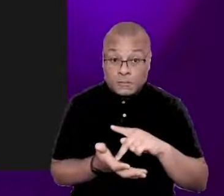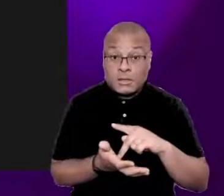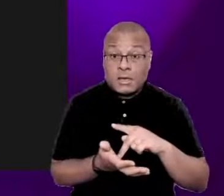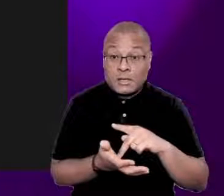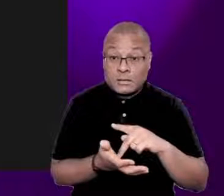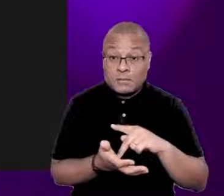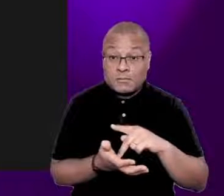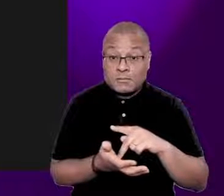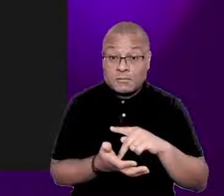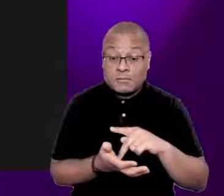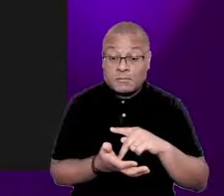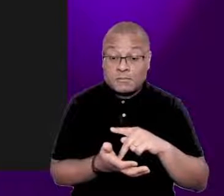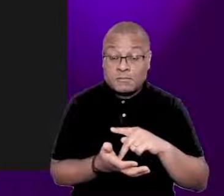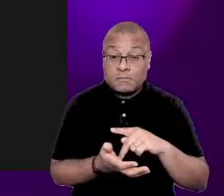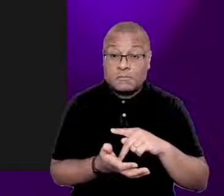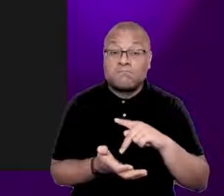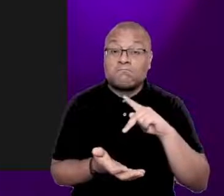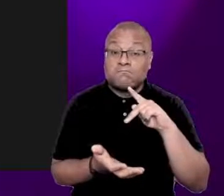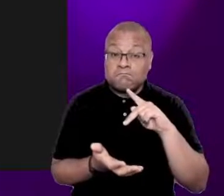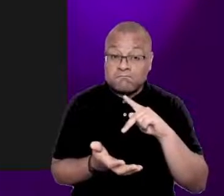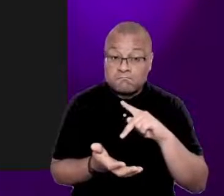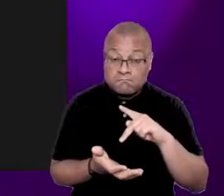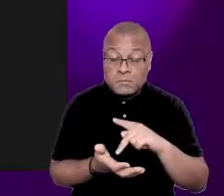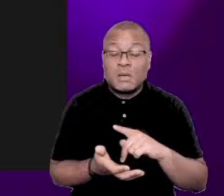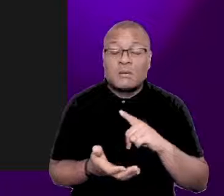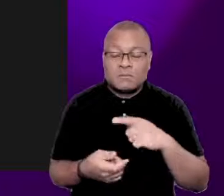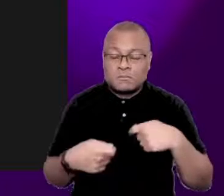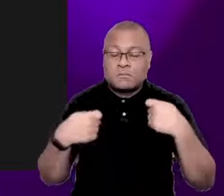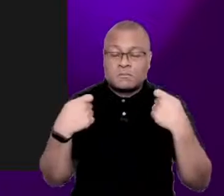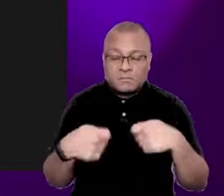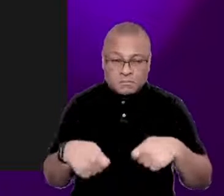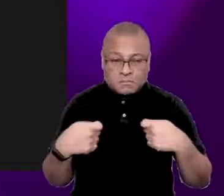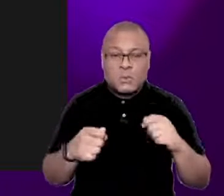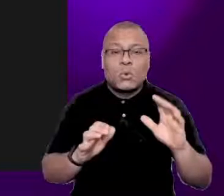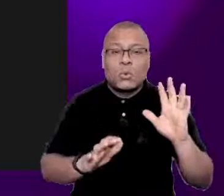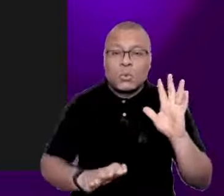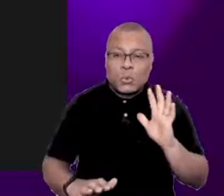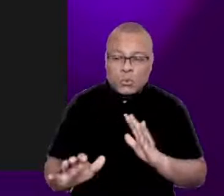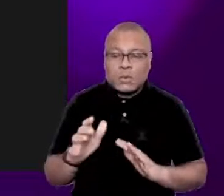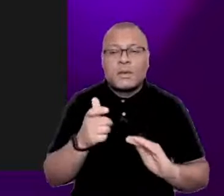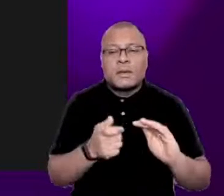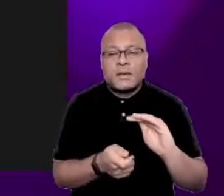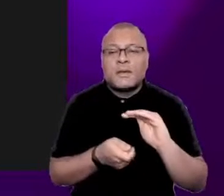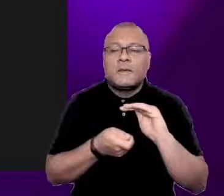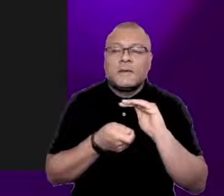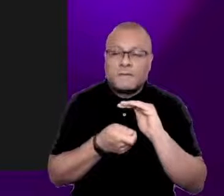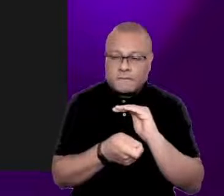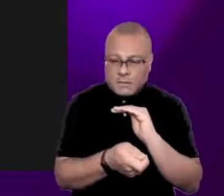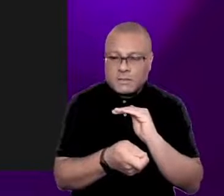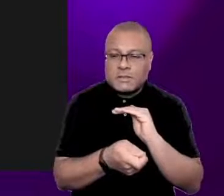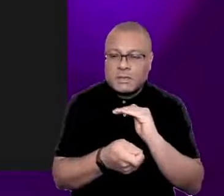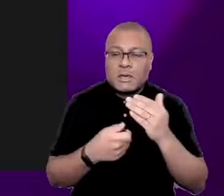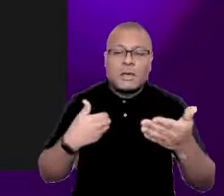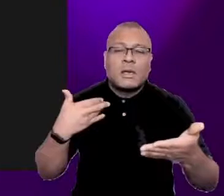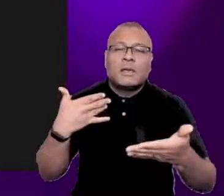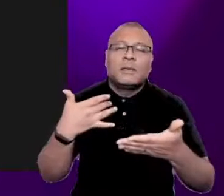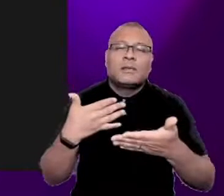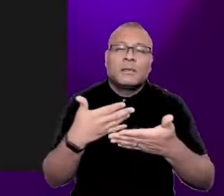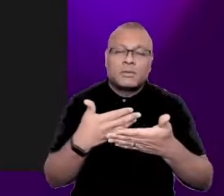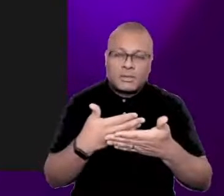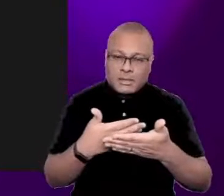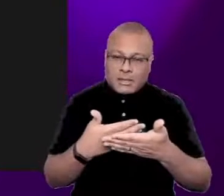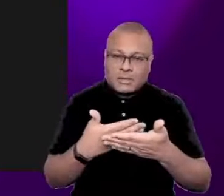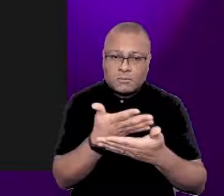é algo que temos que cuidar, temos que investir e temos que entrar nessa jornada, como você falou,